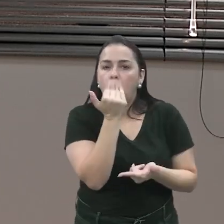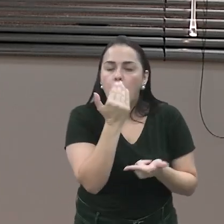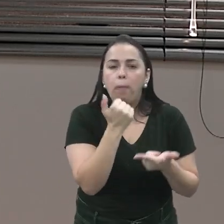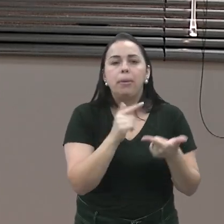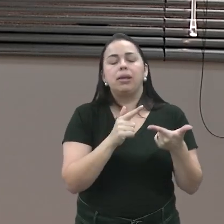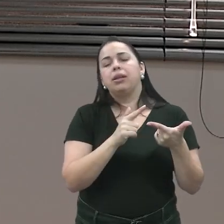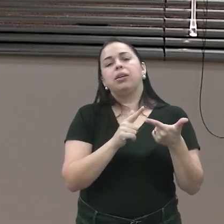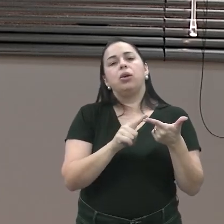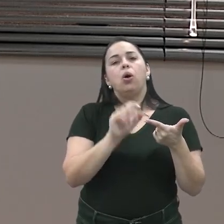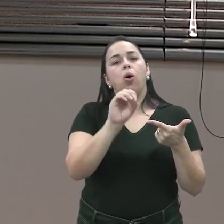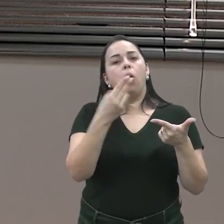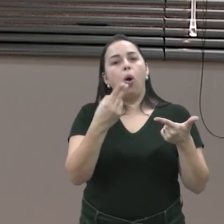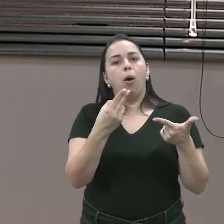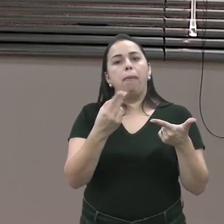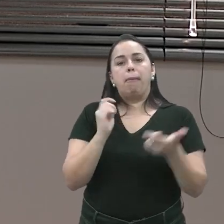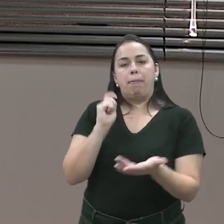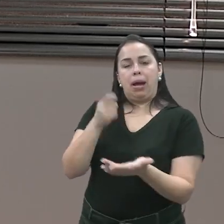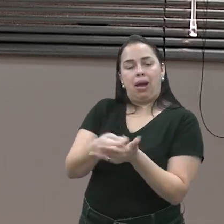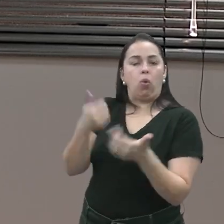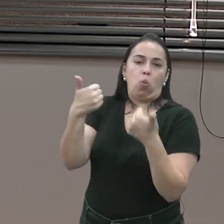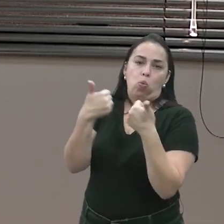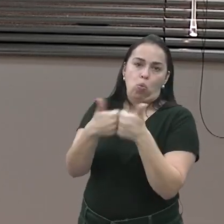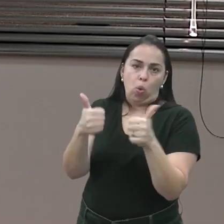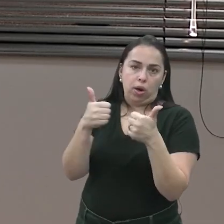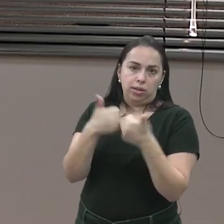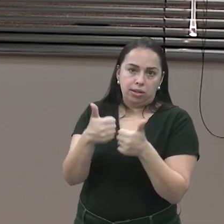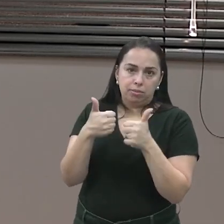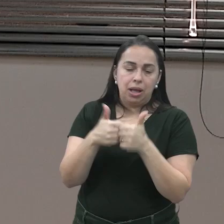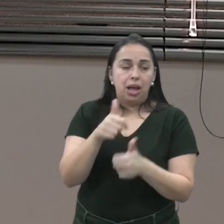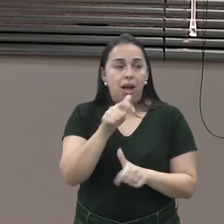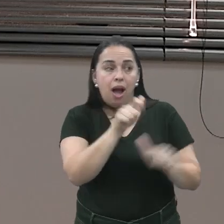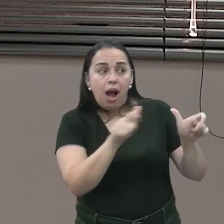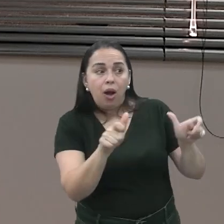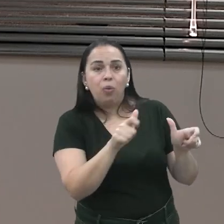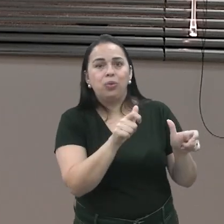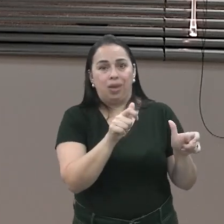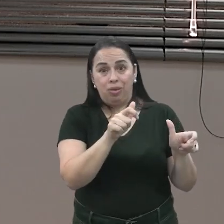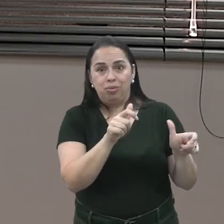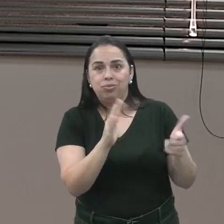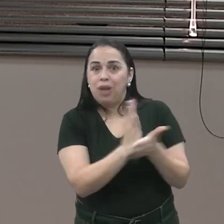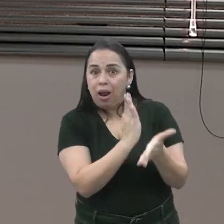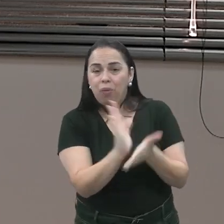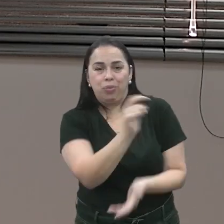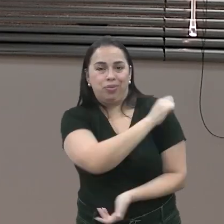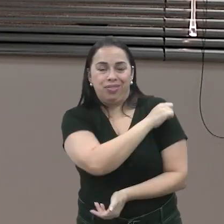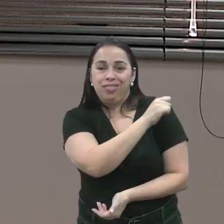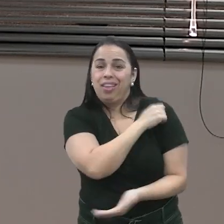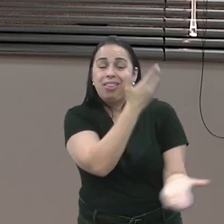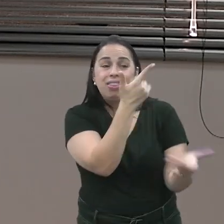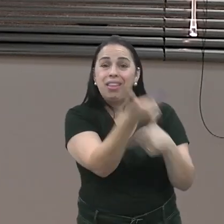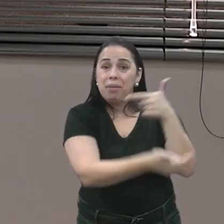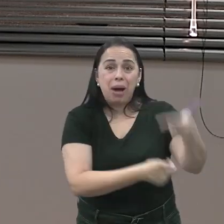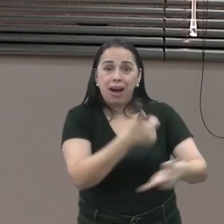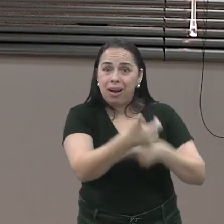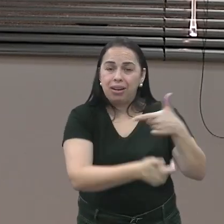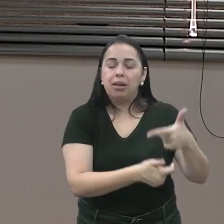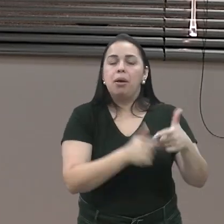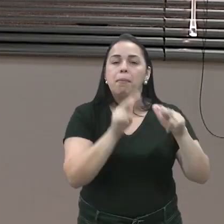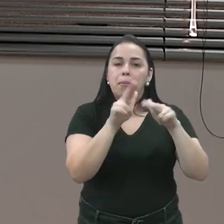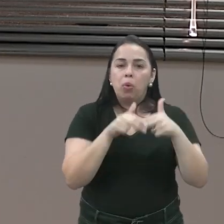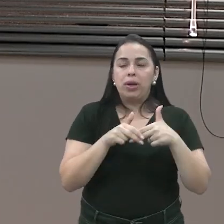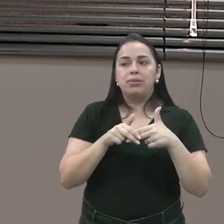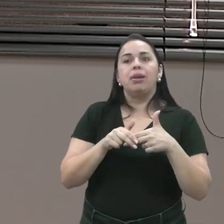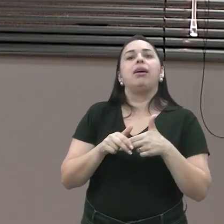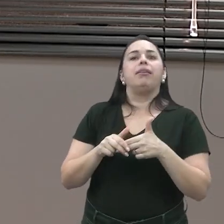contribuir para a alimentação ou para o vale de transporte, por exemplo, são alunos que trabalham, né, então